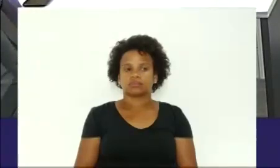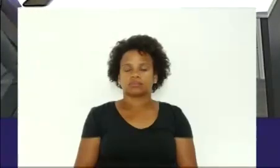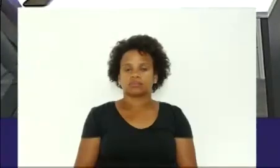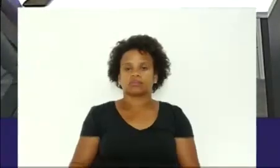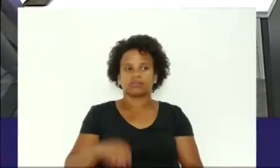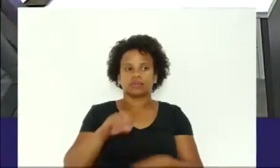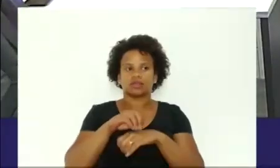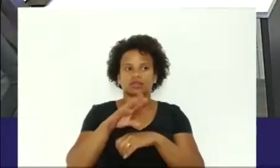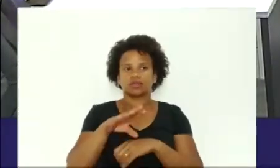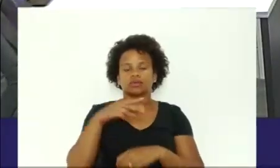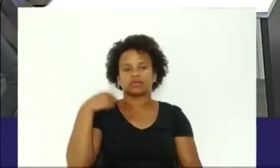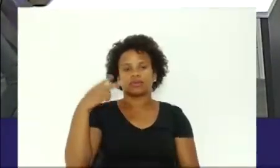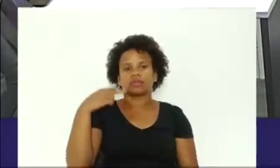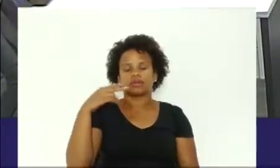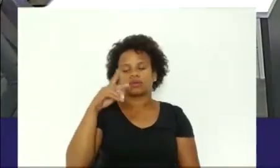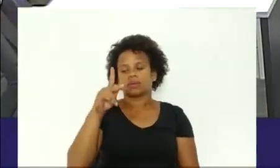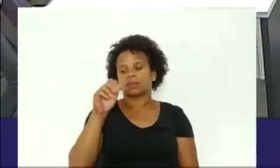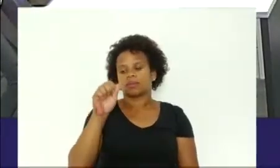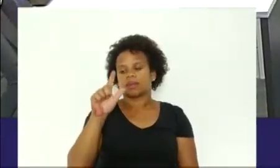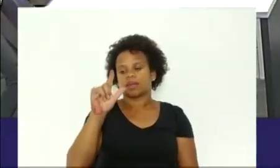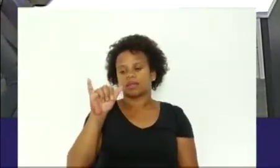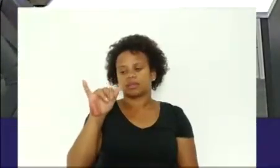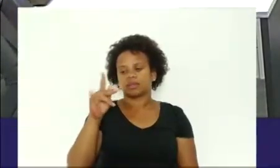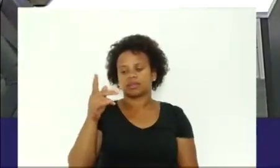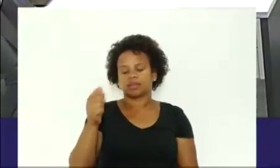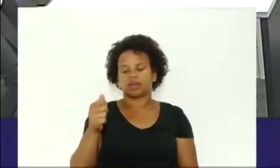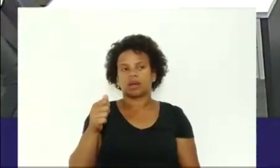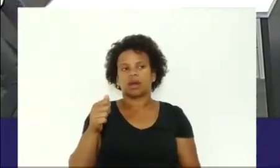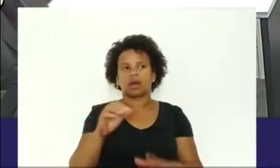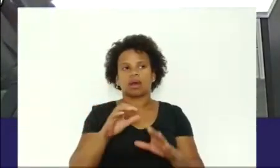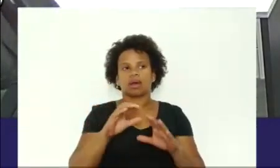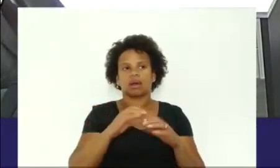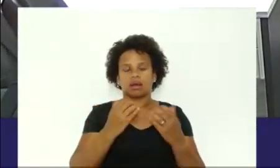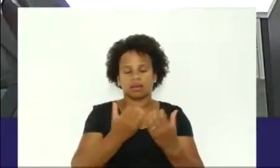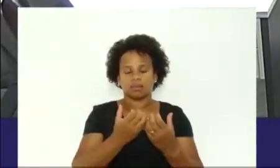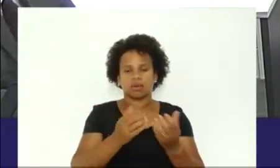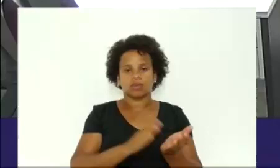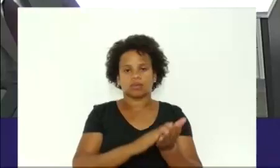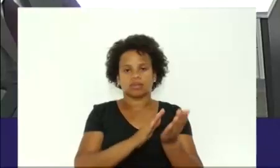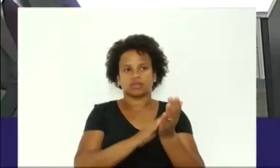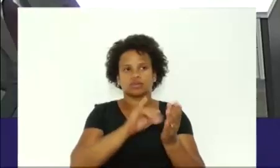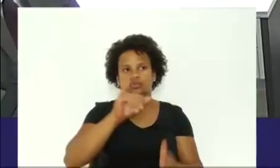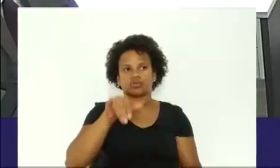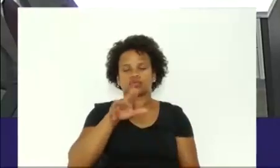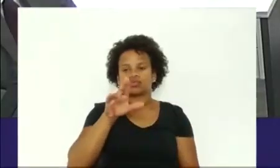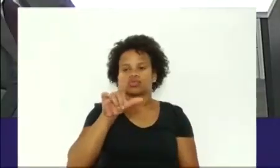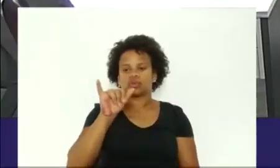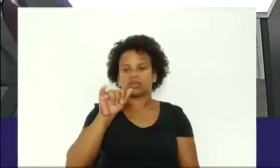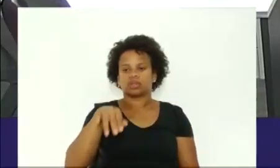Indicada pelo vereador Palinha, a Câmara homenageia Juliana Cristina Gonçalves.